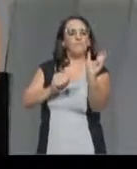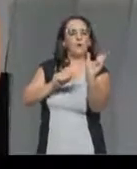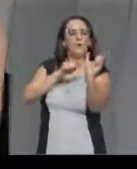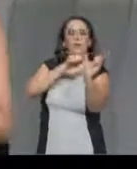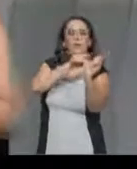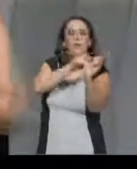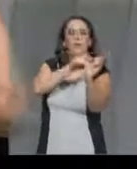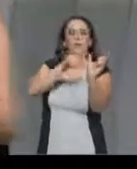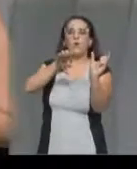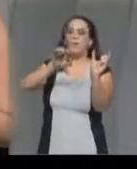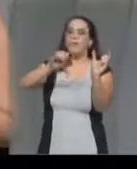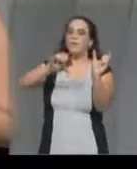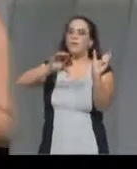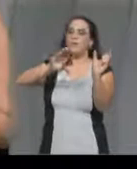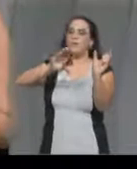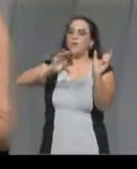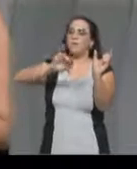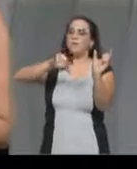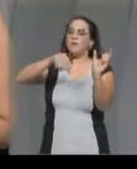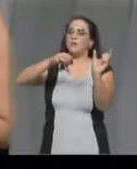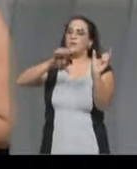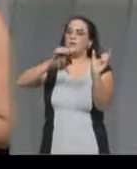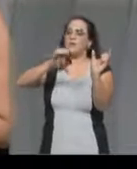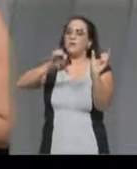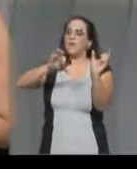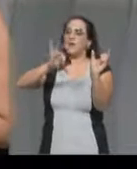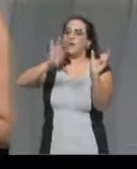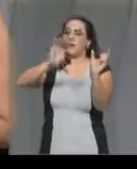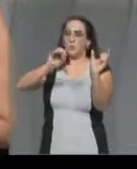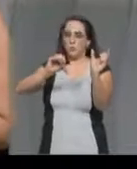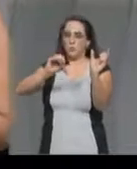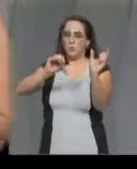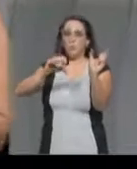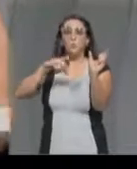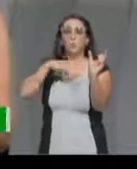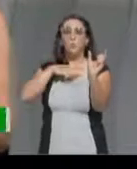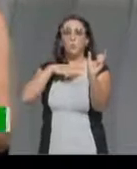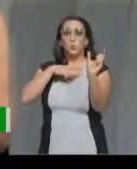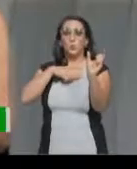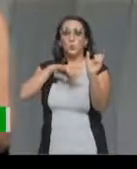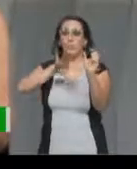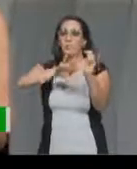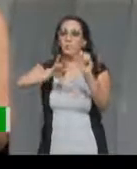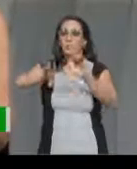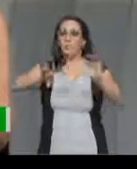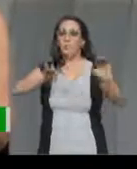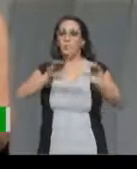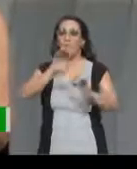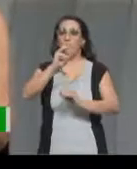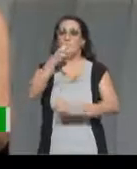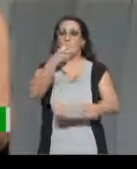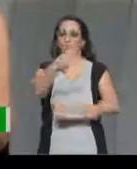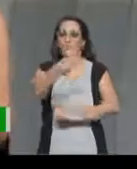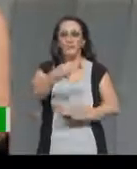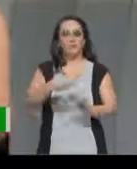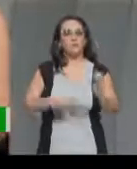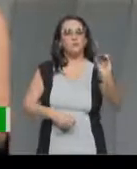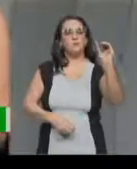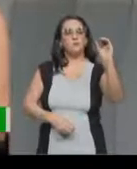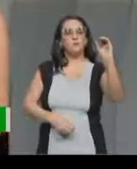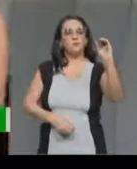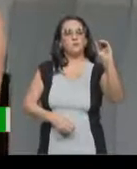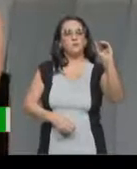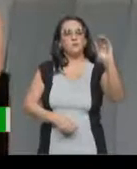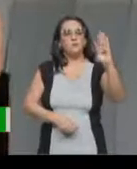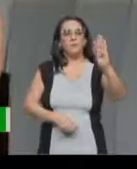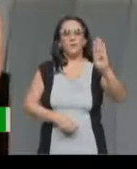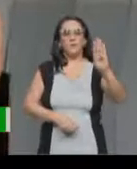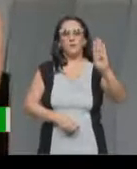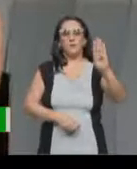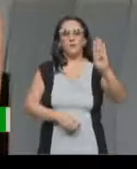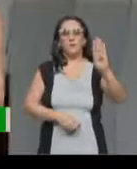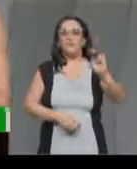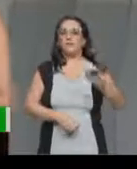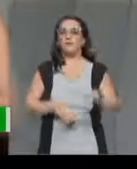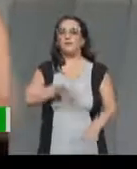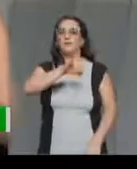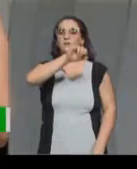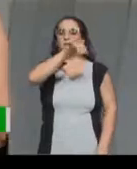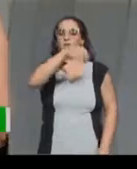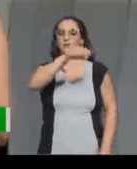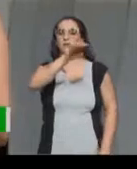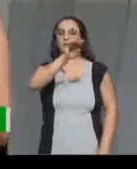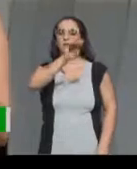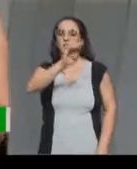objeto, ela é trissílaba e nós separamos ob, o O e o B, jeto.